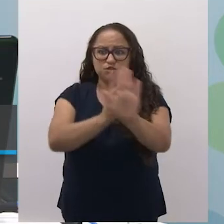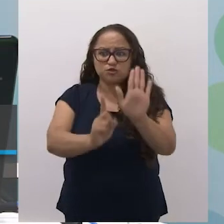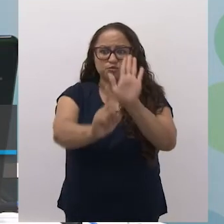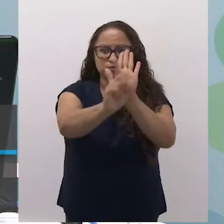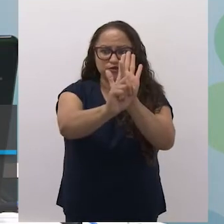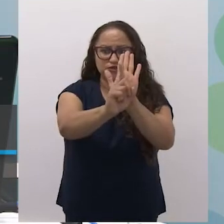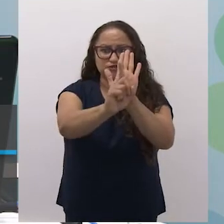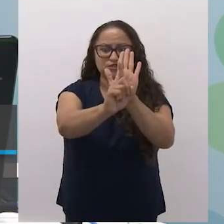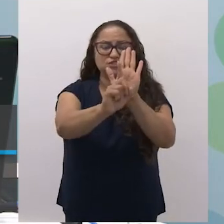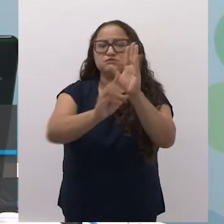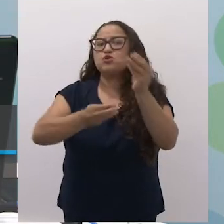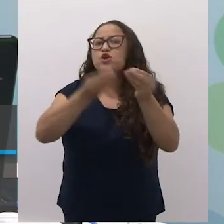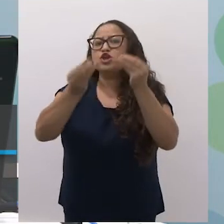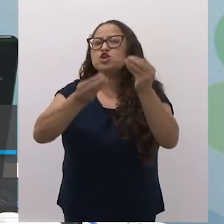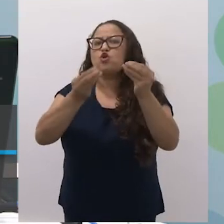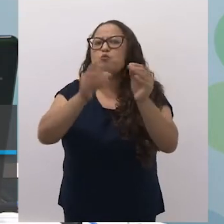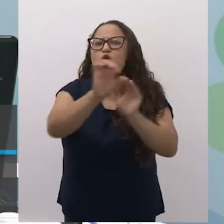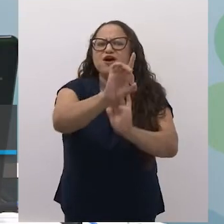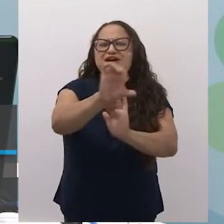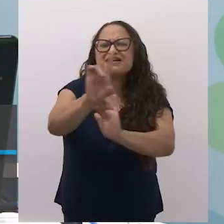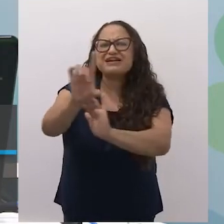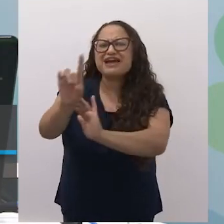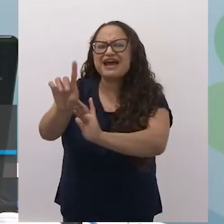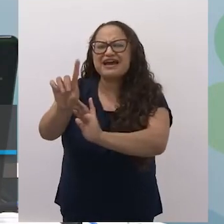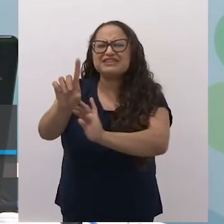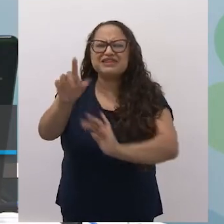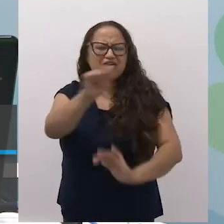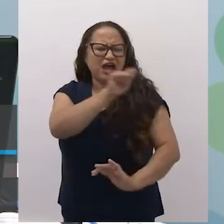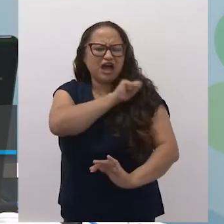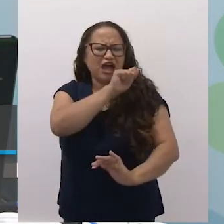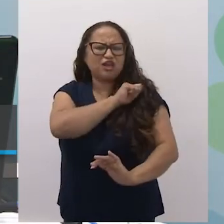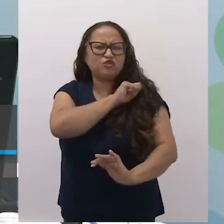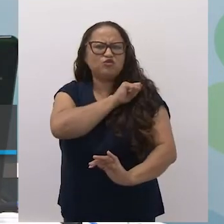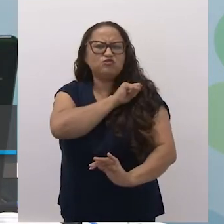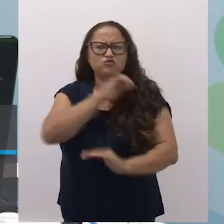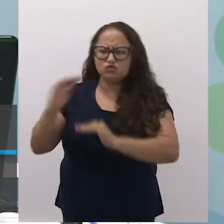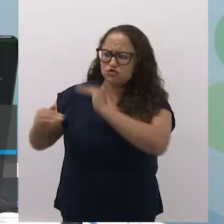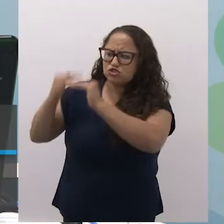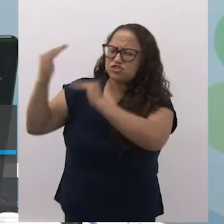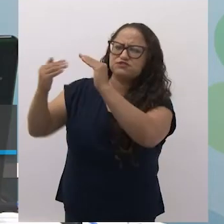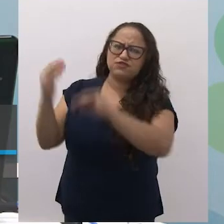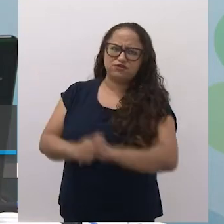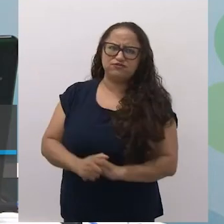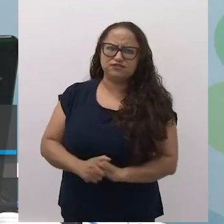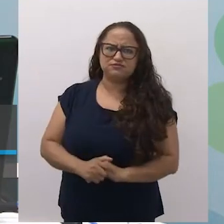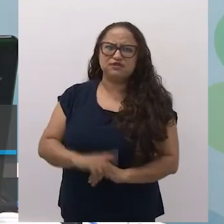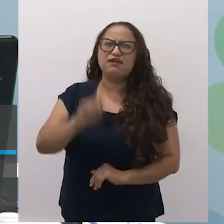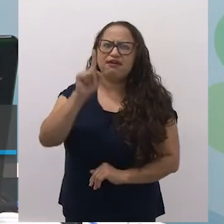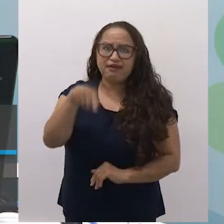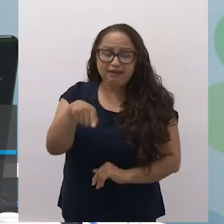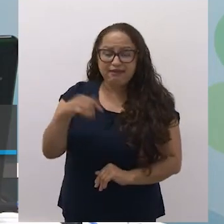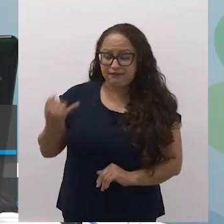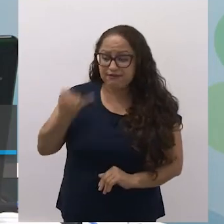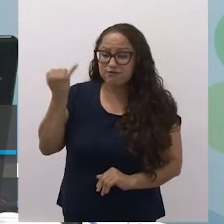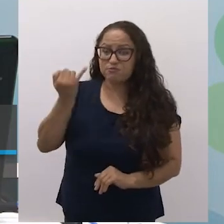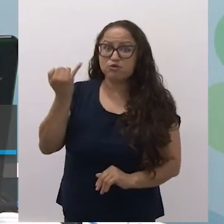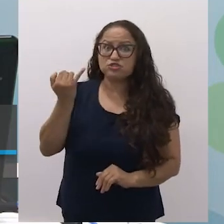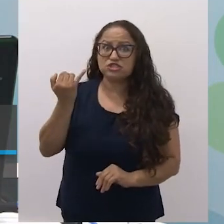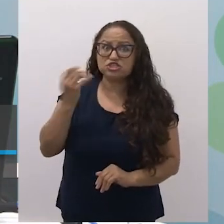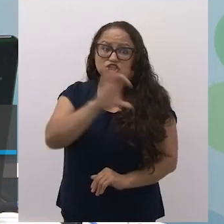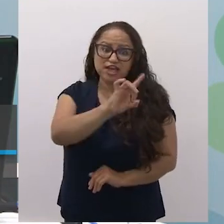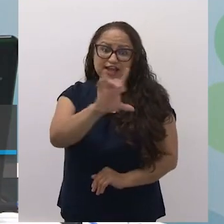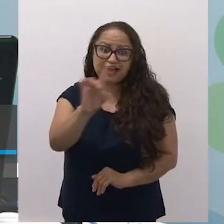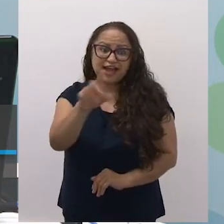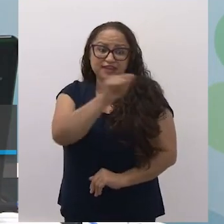da autonomia dos estudantes. É extremamente importante que os estudantes se tornem protagonistas do